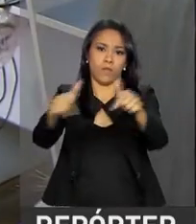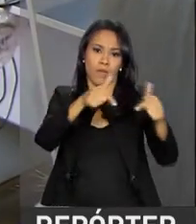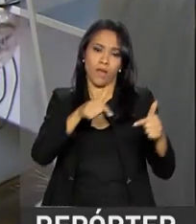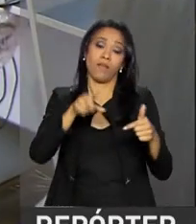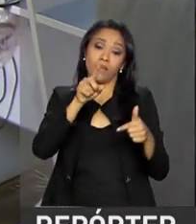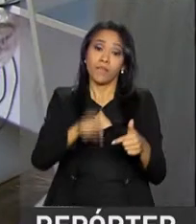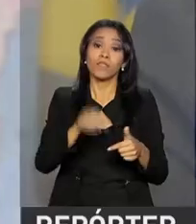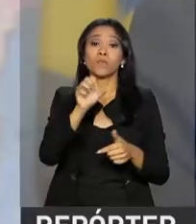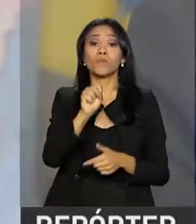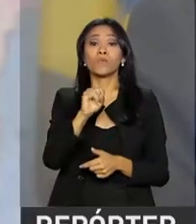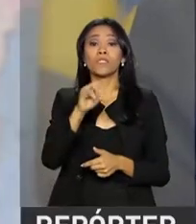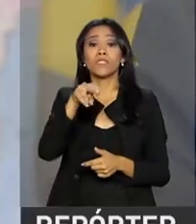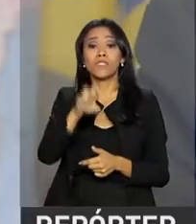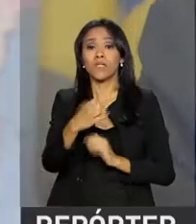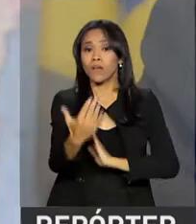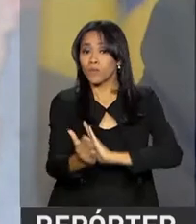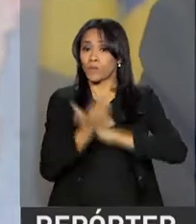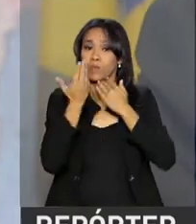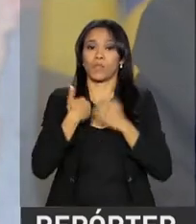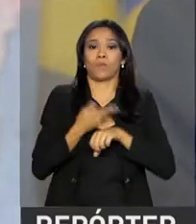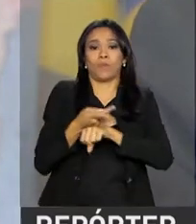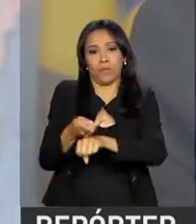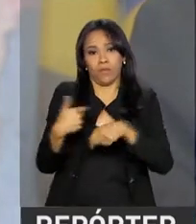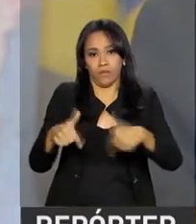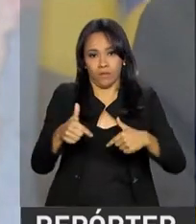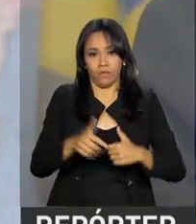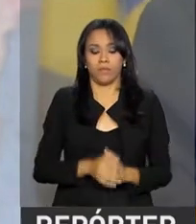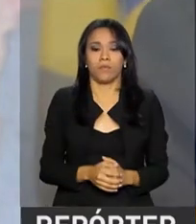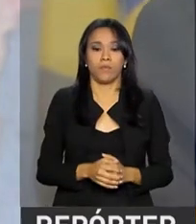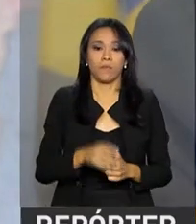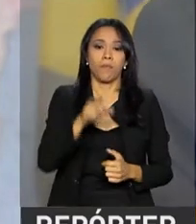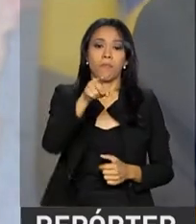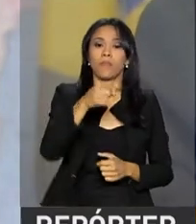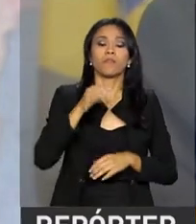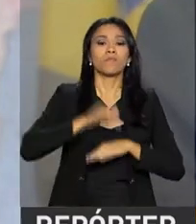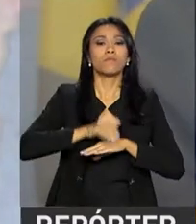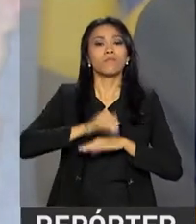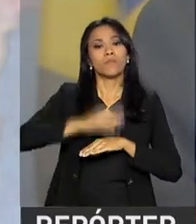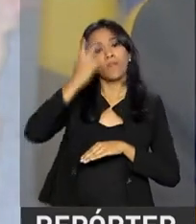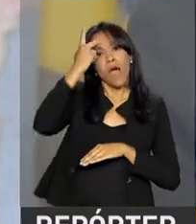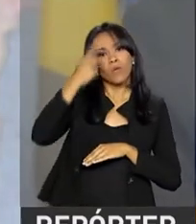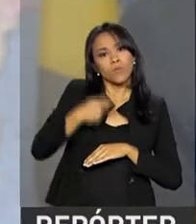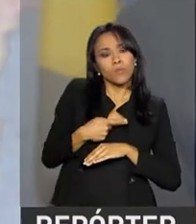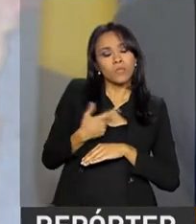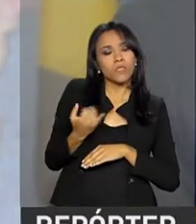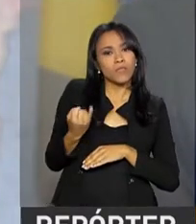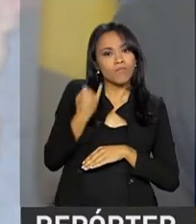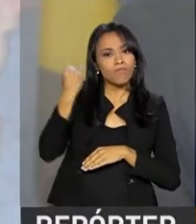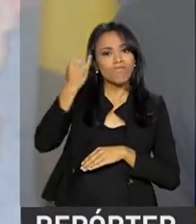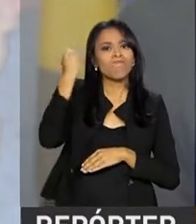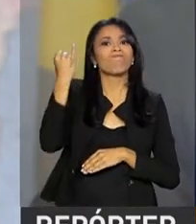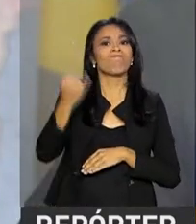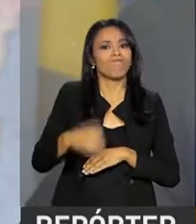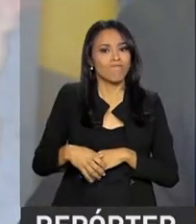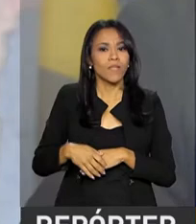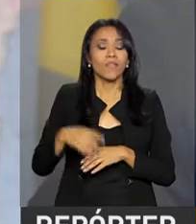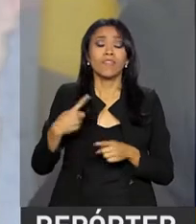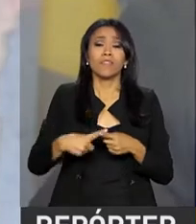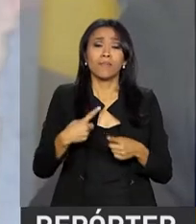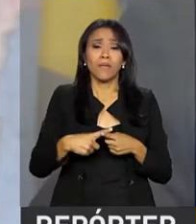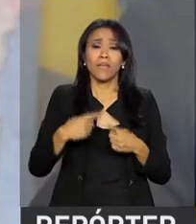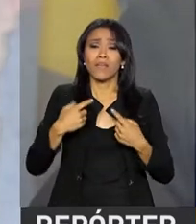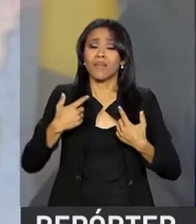agiliza a busca de emprego. O que isso proporciona de autonomia para o cidadão é impressionante. E, ao mesmo tempo,